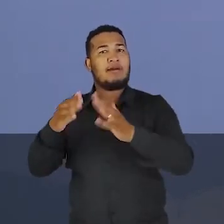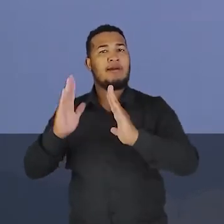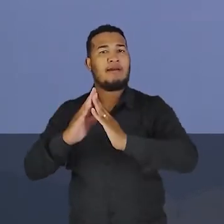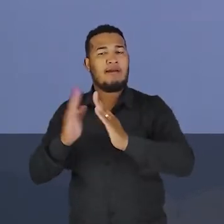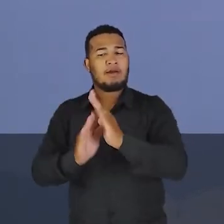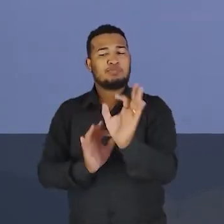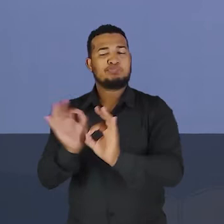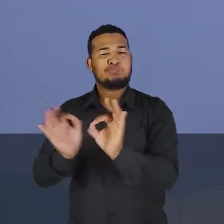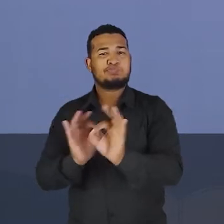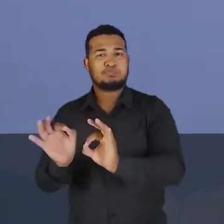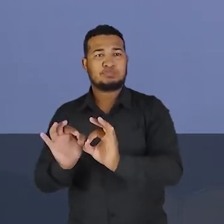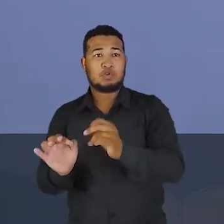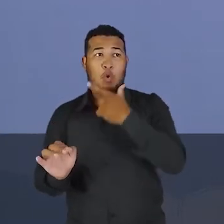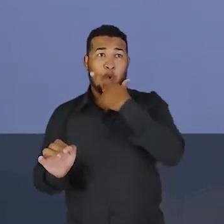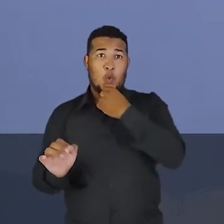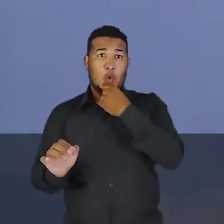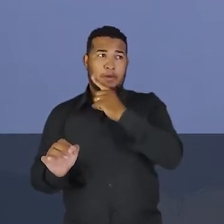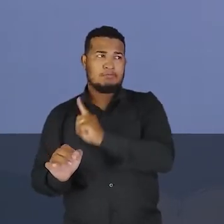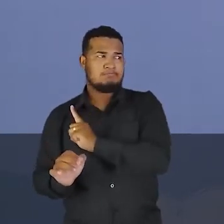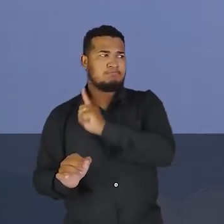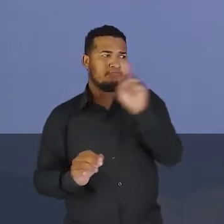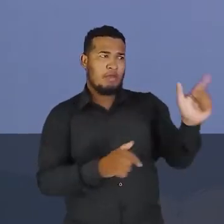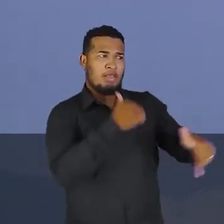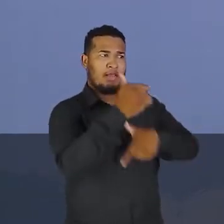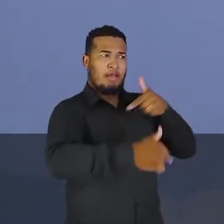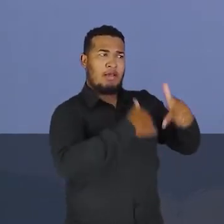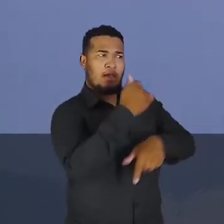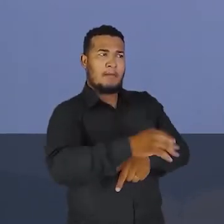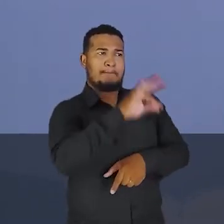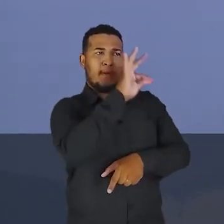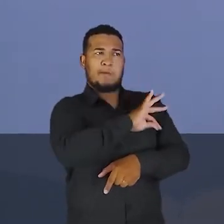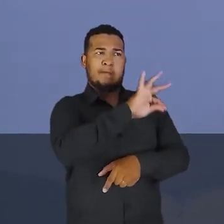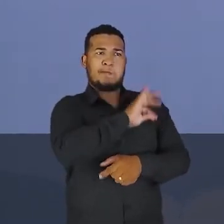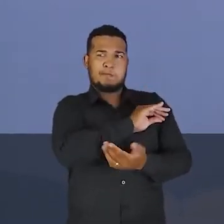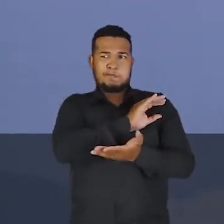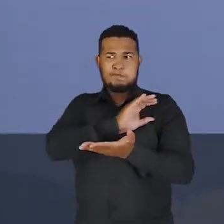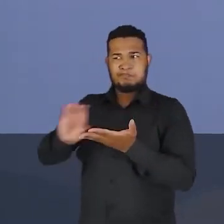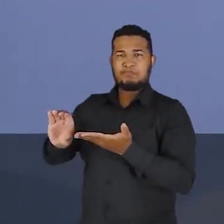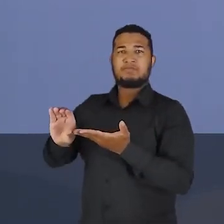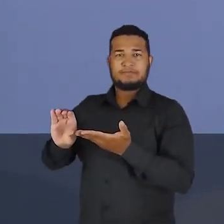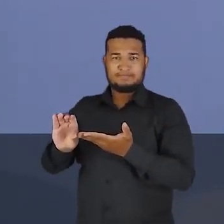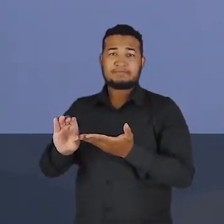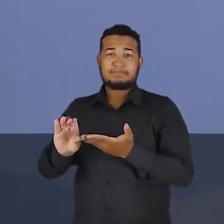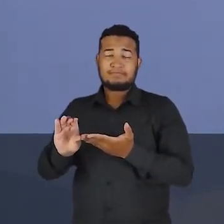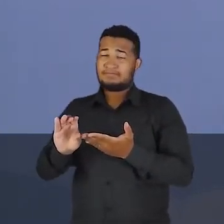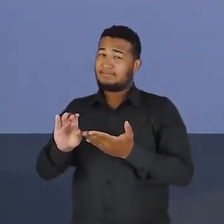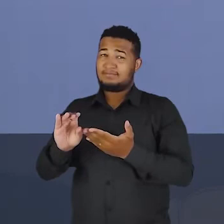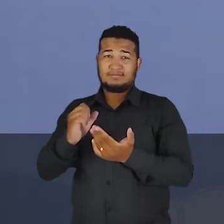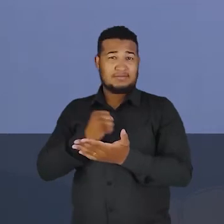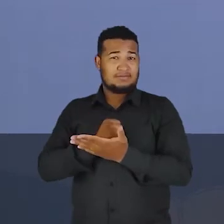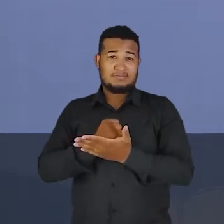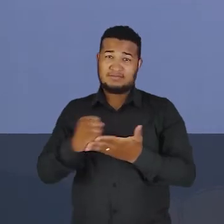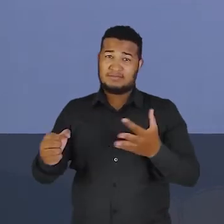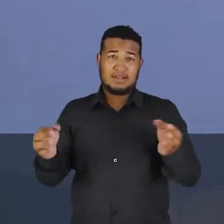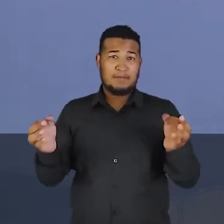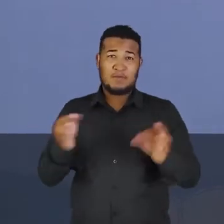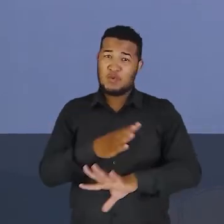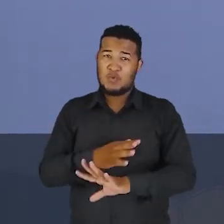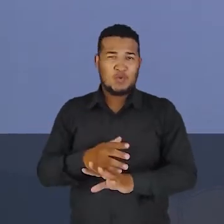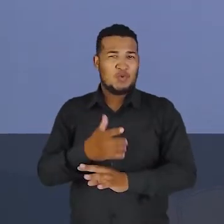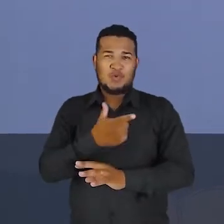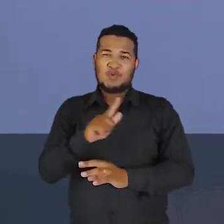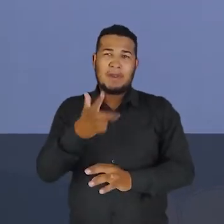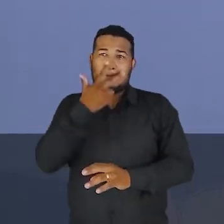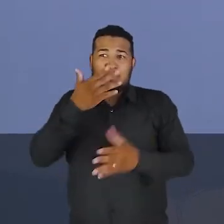aquele mantenedor financeiramente, em especial, da família. Esse tempo já passou. Não existe mais,